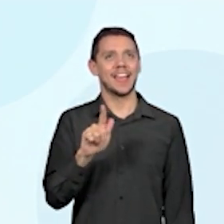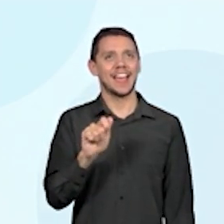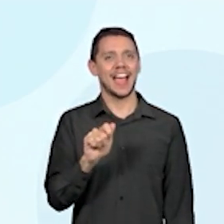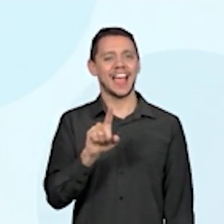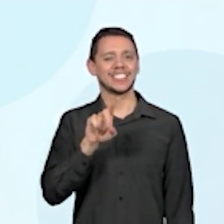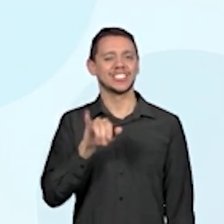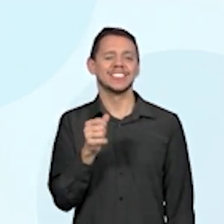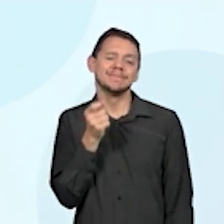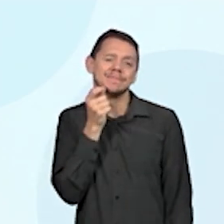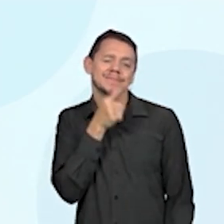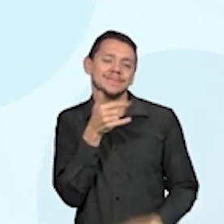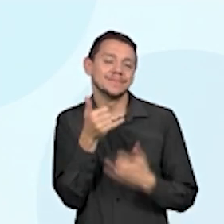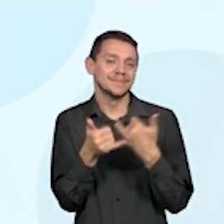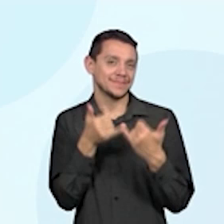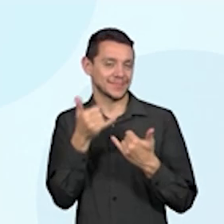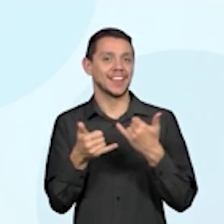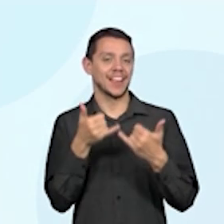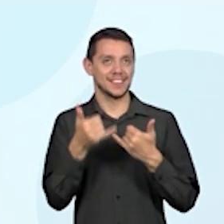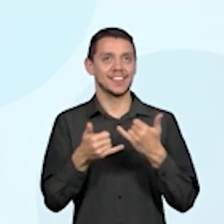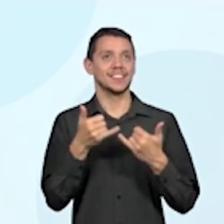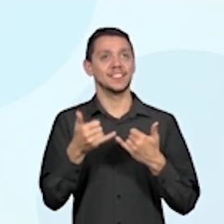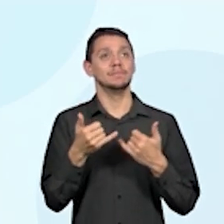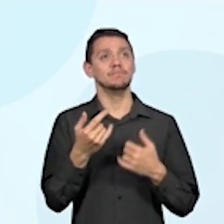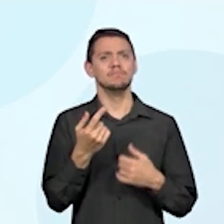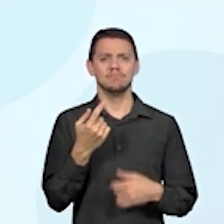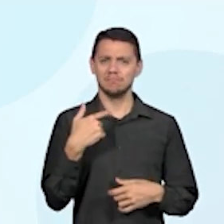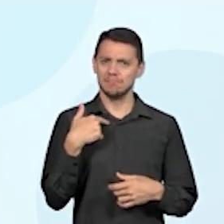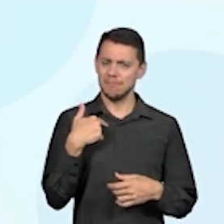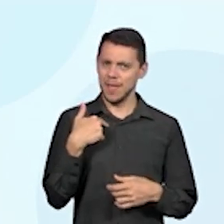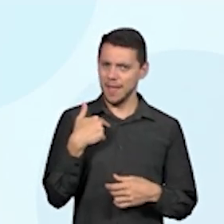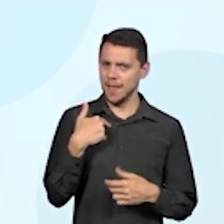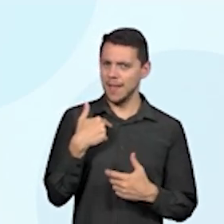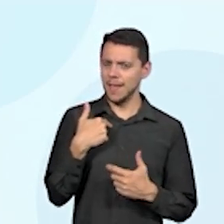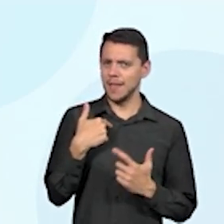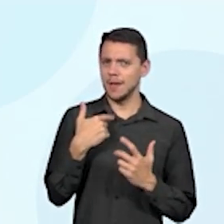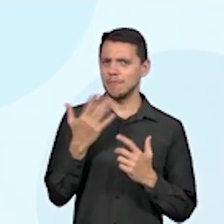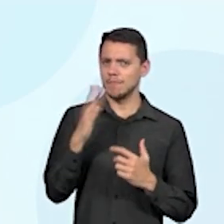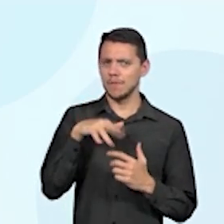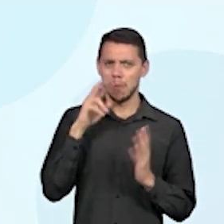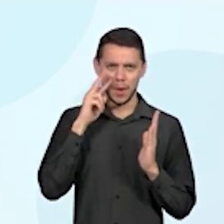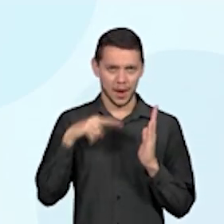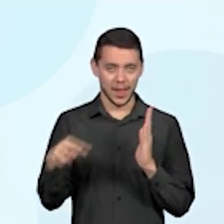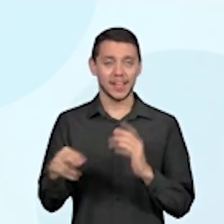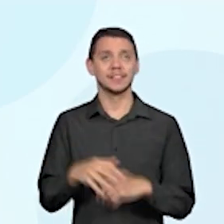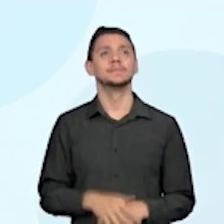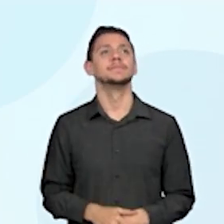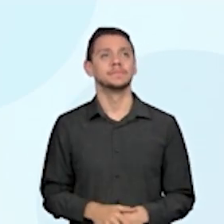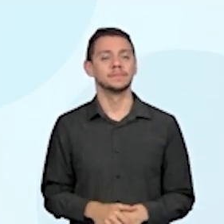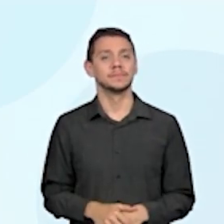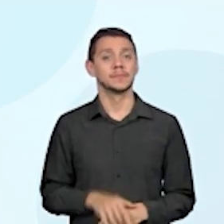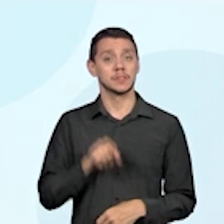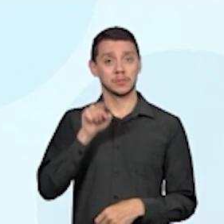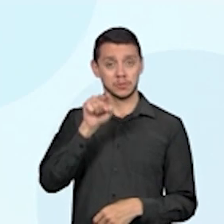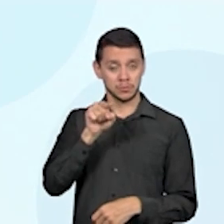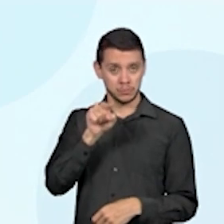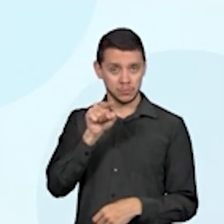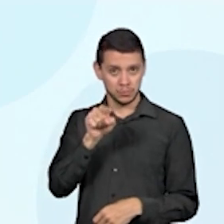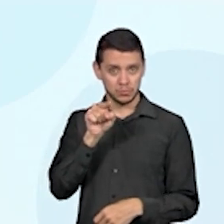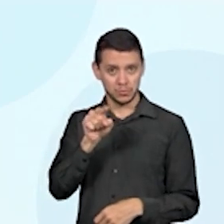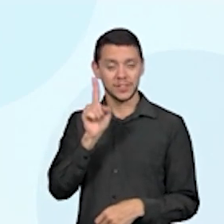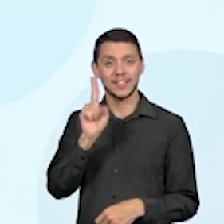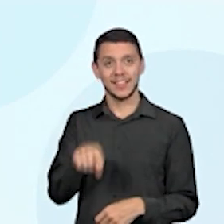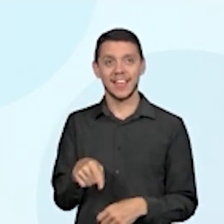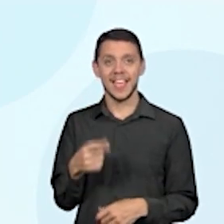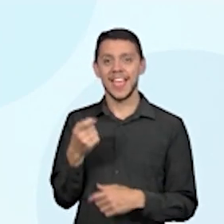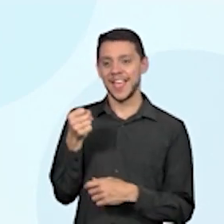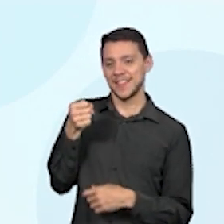brincadeirinha, eu fiz até uma brincadeirinha. E, ó, vamos ler junto? Vamos. Você faz o personagem que está segurando os